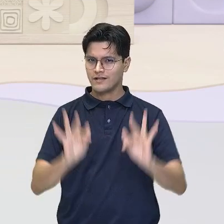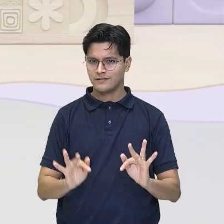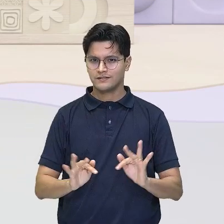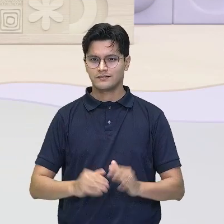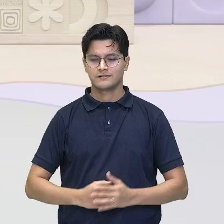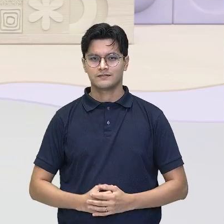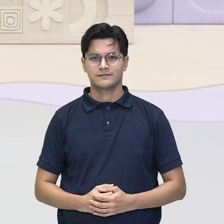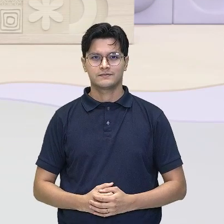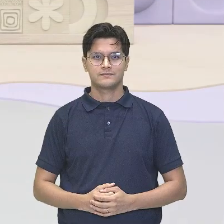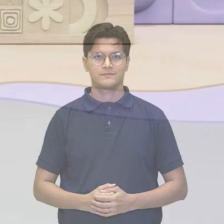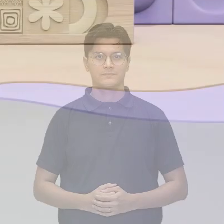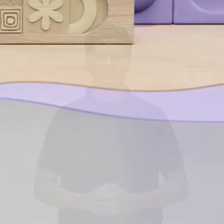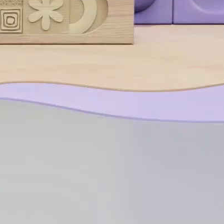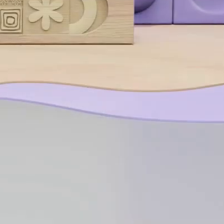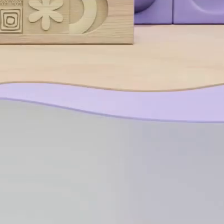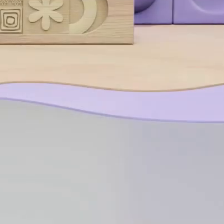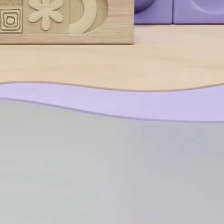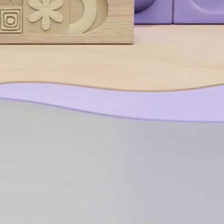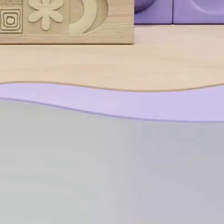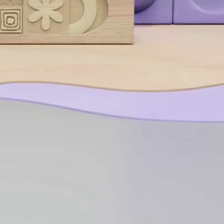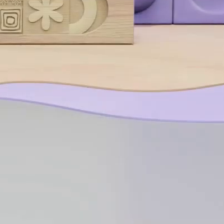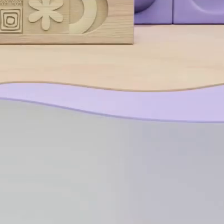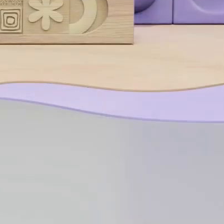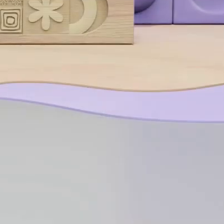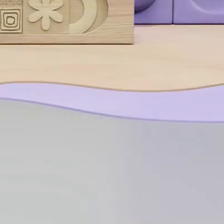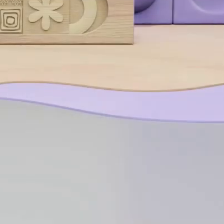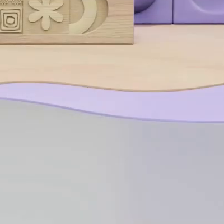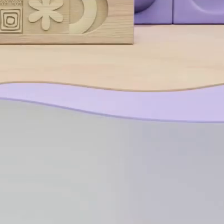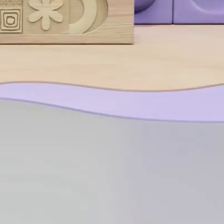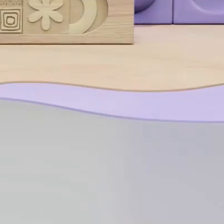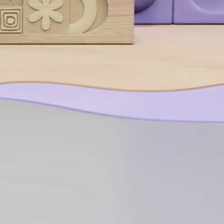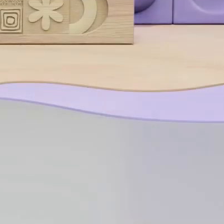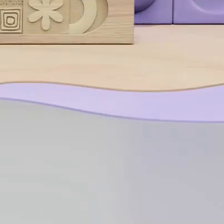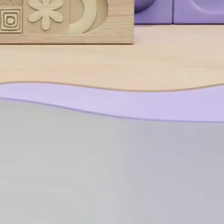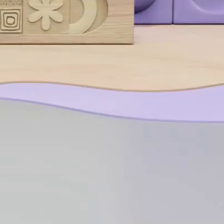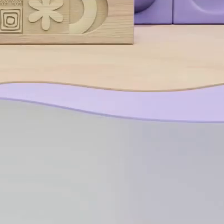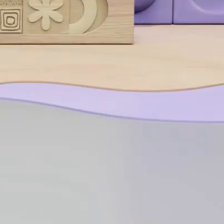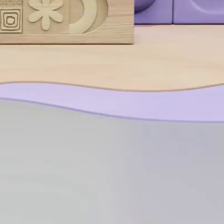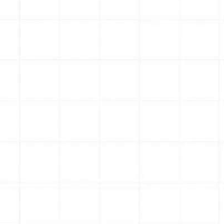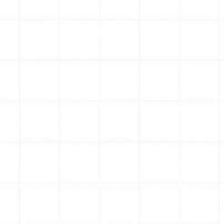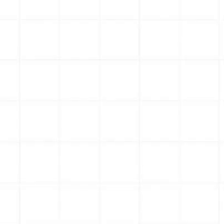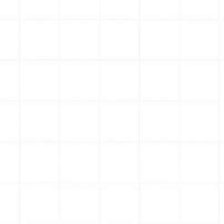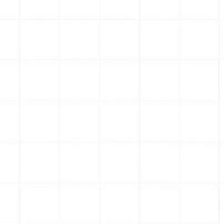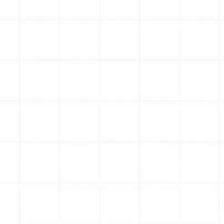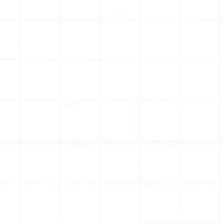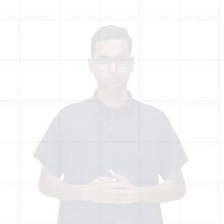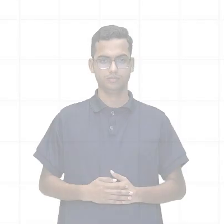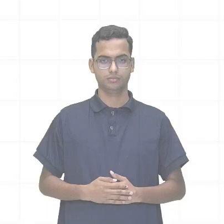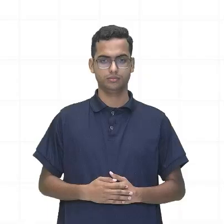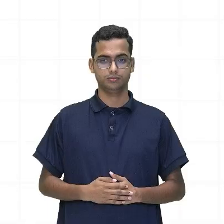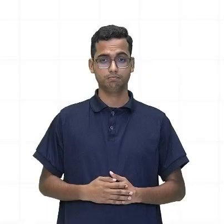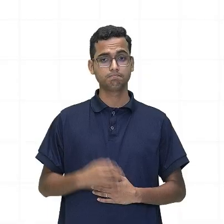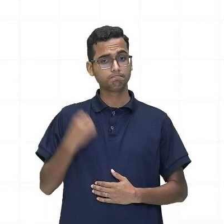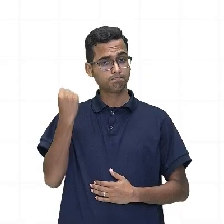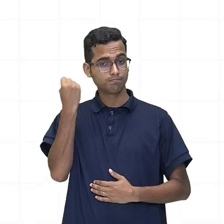desses ensinamentos, é a base de toda a doutrina budista. Vamos olhar a próxima cartela?